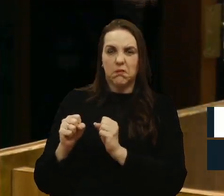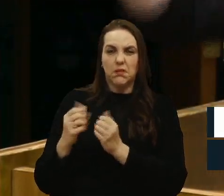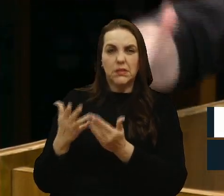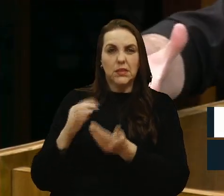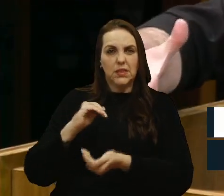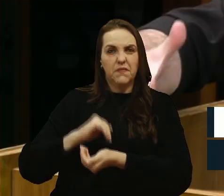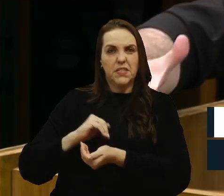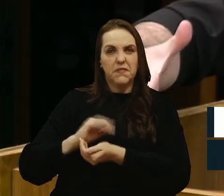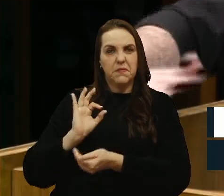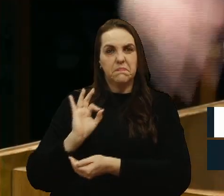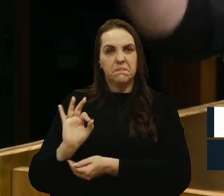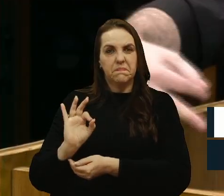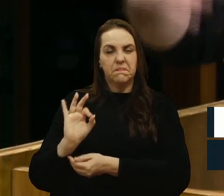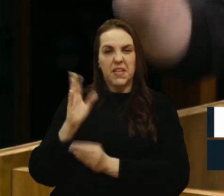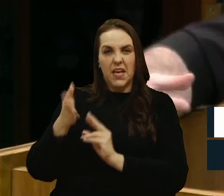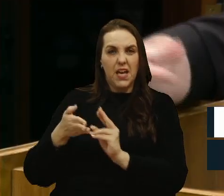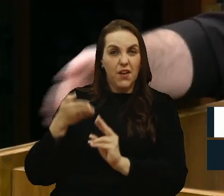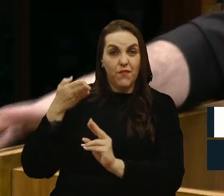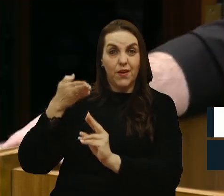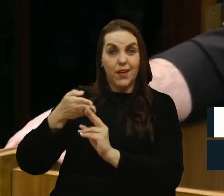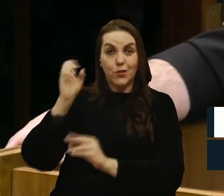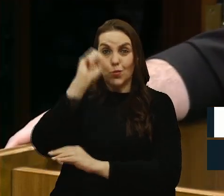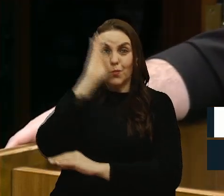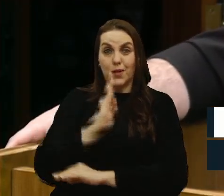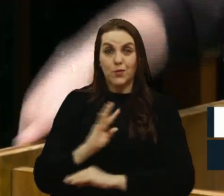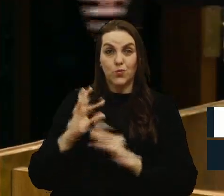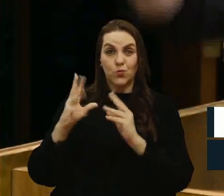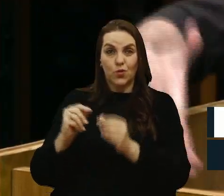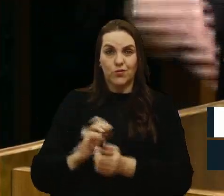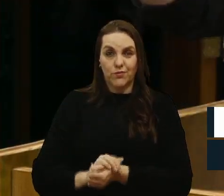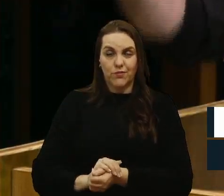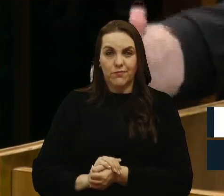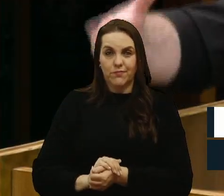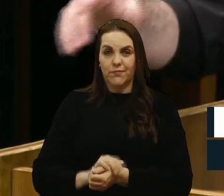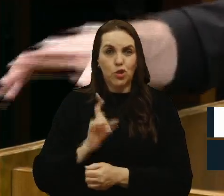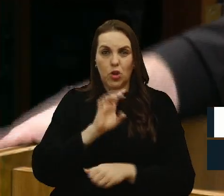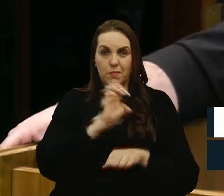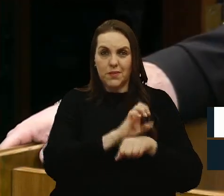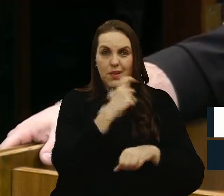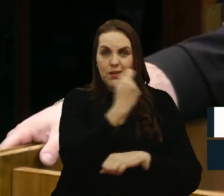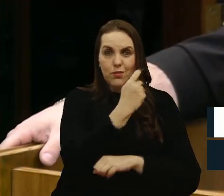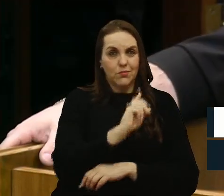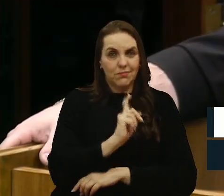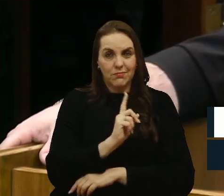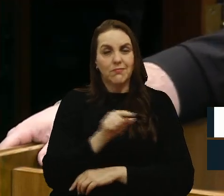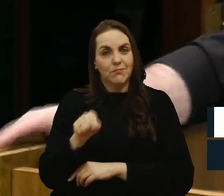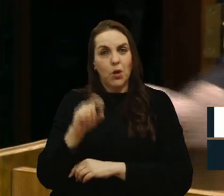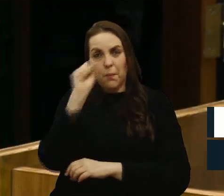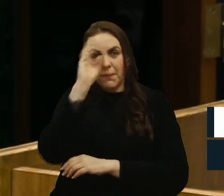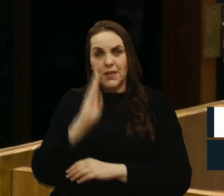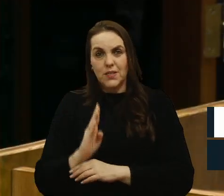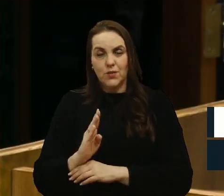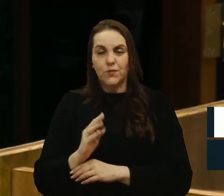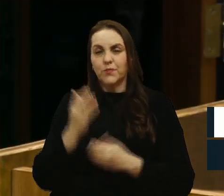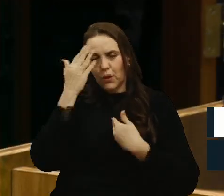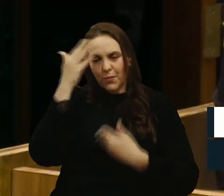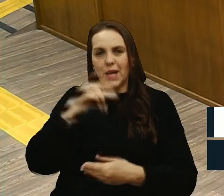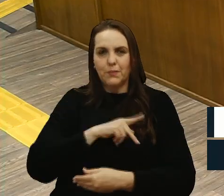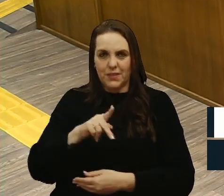civil, referência pro Brasil. Não é para o estado do Rio Grande do Sul, é pro Brasil. Seria isso, presidente. Obrigado.